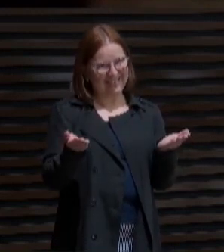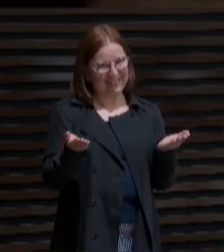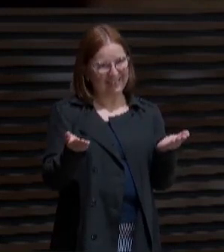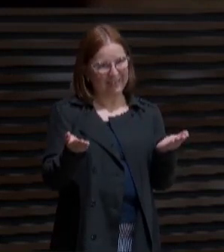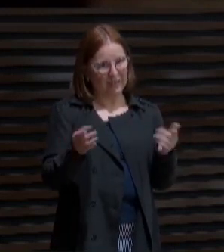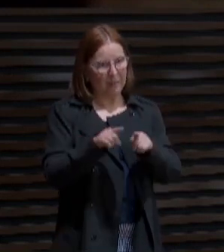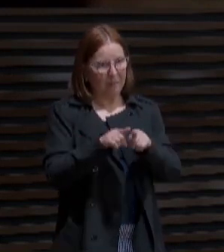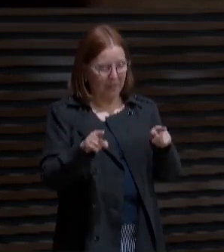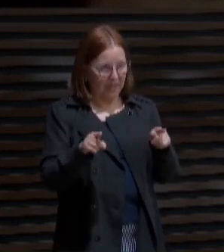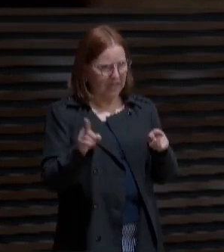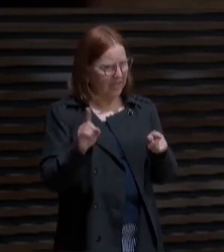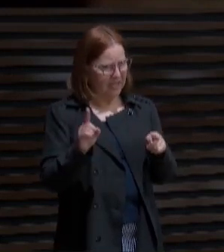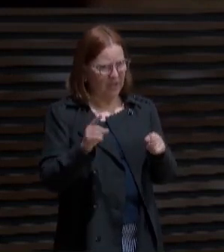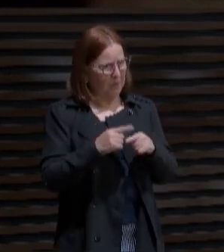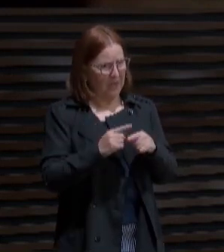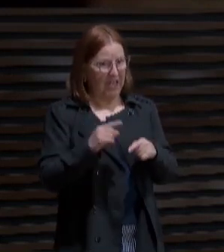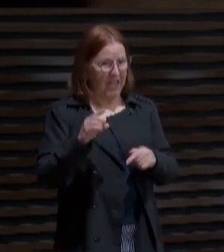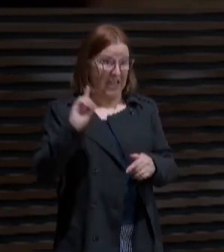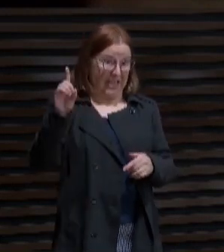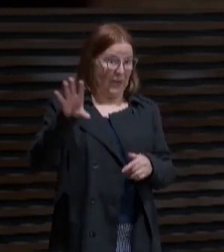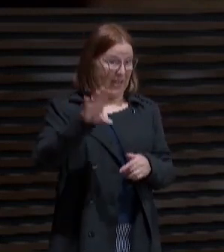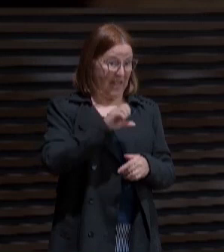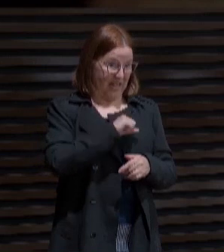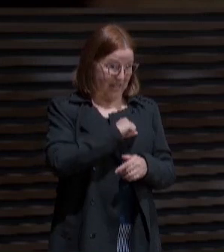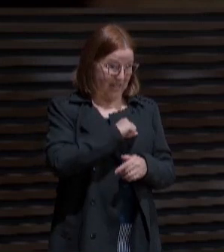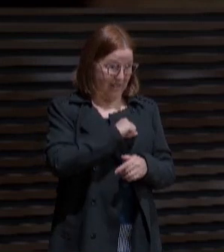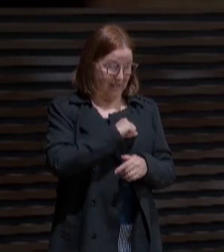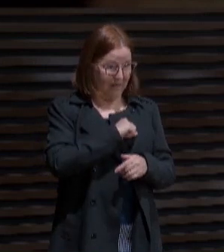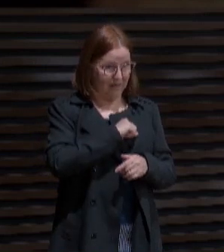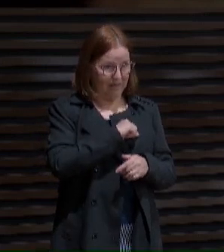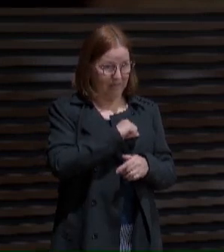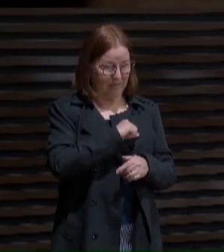Deus ama que Ele faz assim e as coisas acontecem.